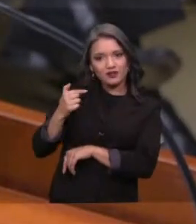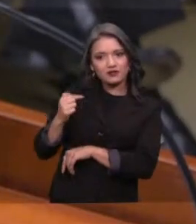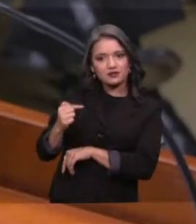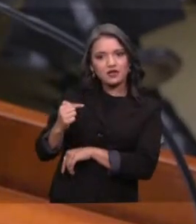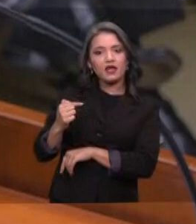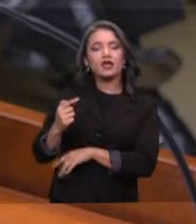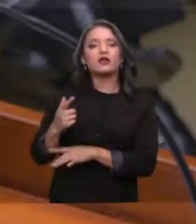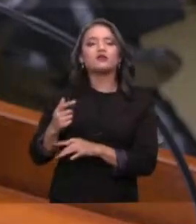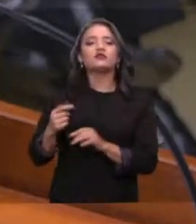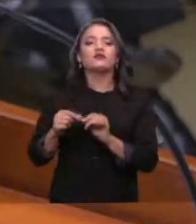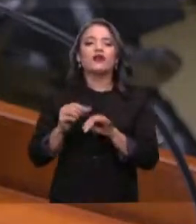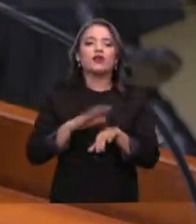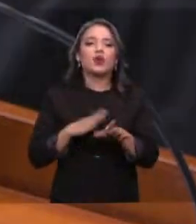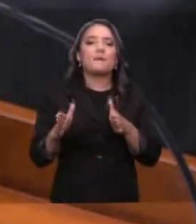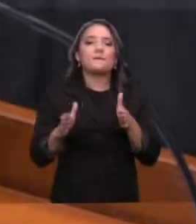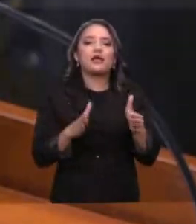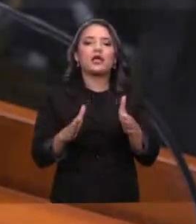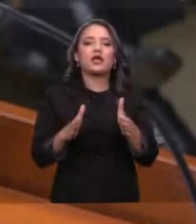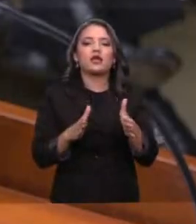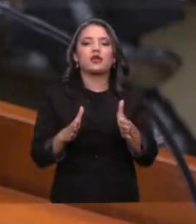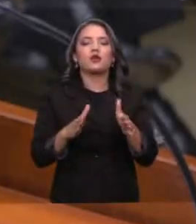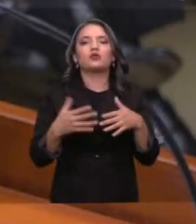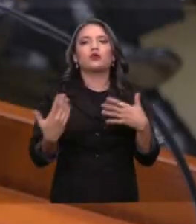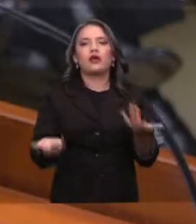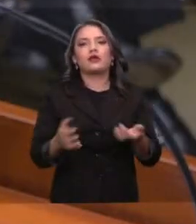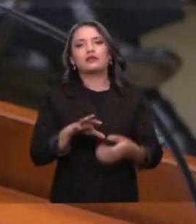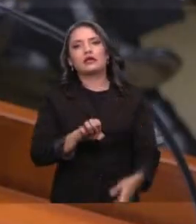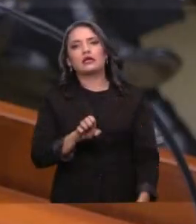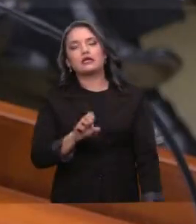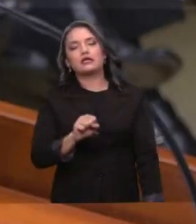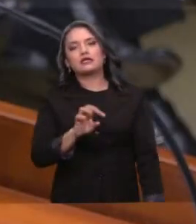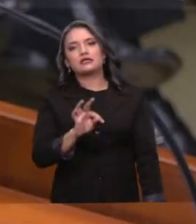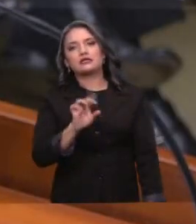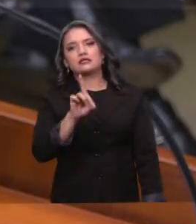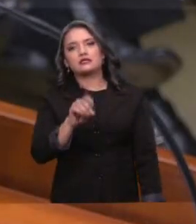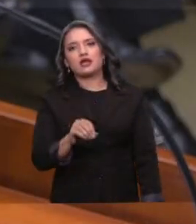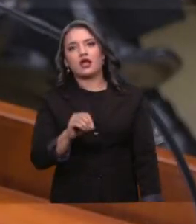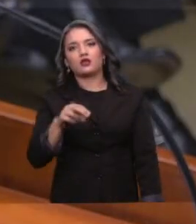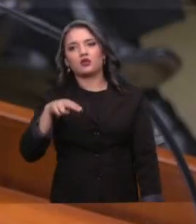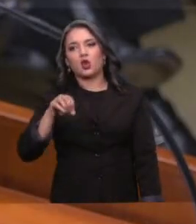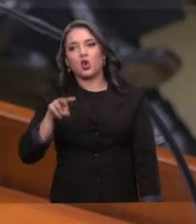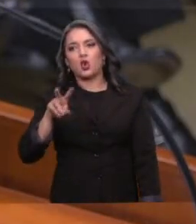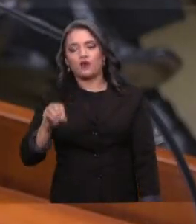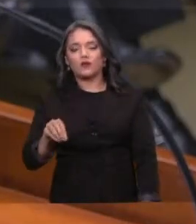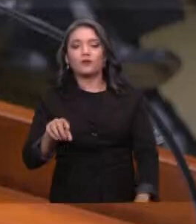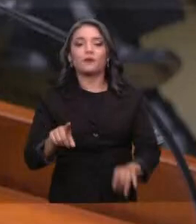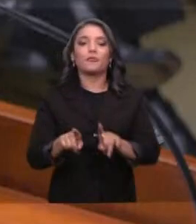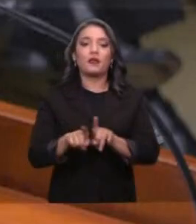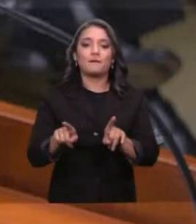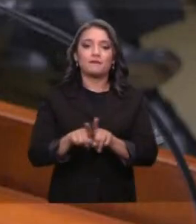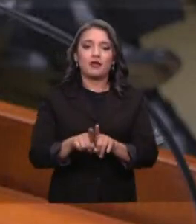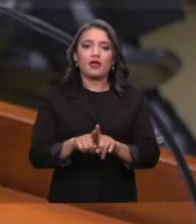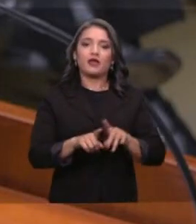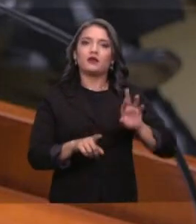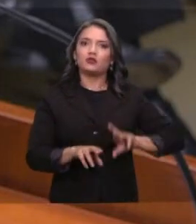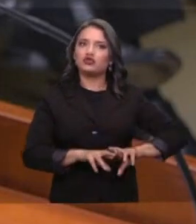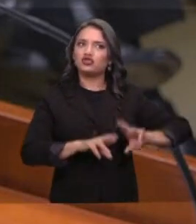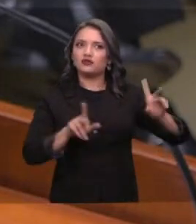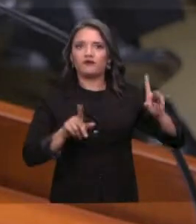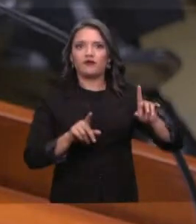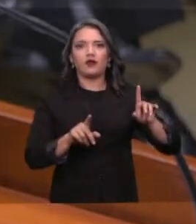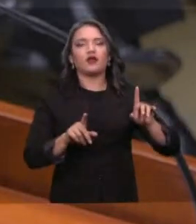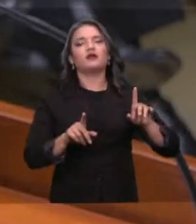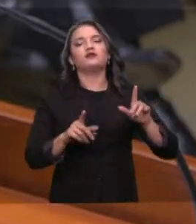1937, editada no período do Estado Novo, e sob premissas ainda bem distintas das que permeiam atualmente a Constituição